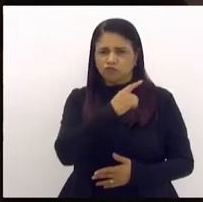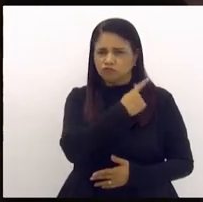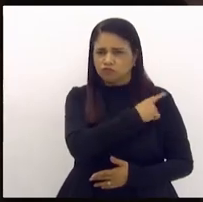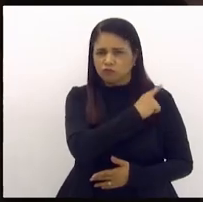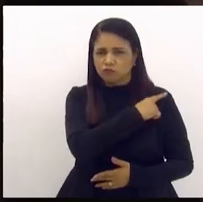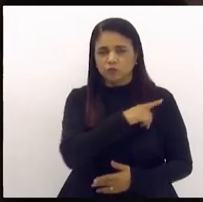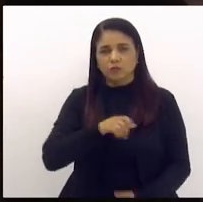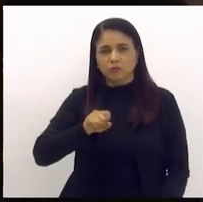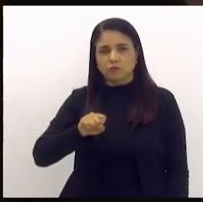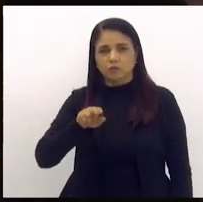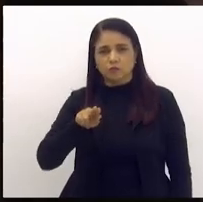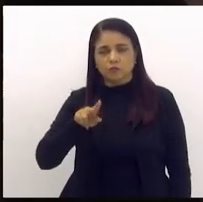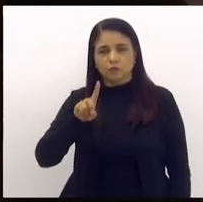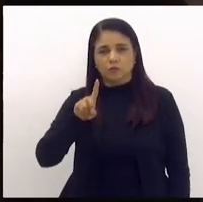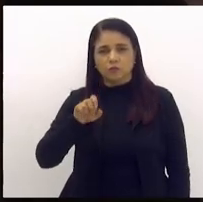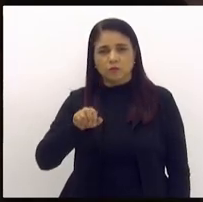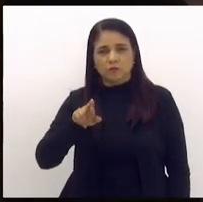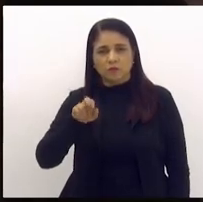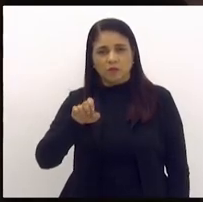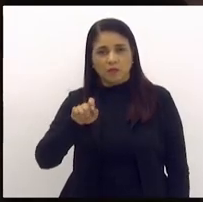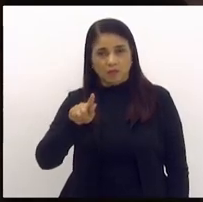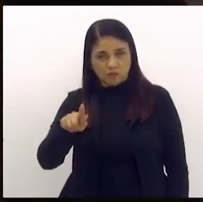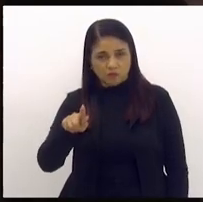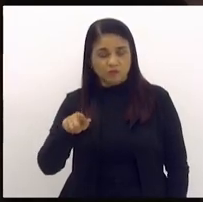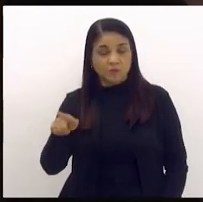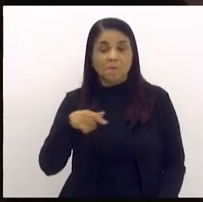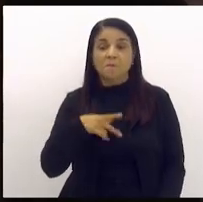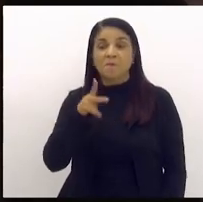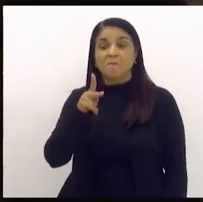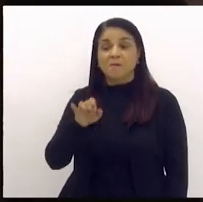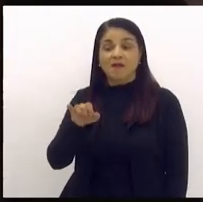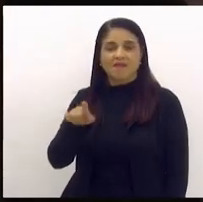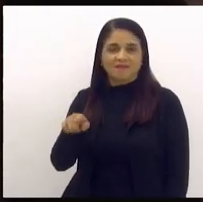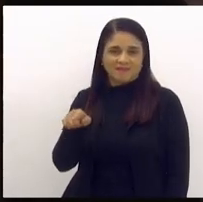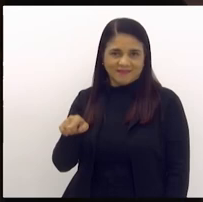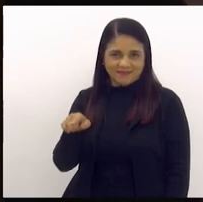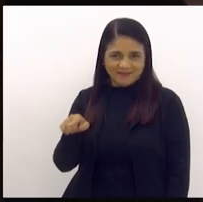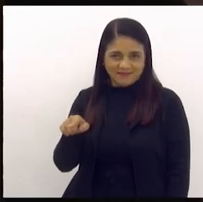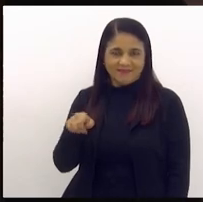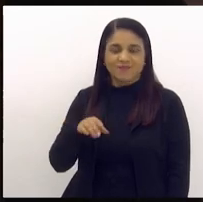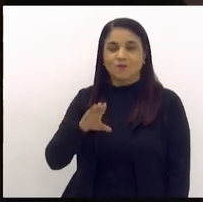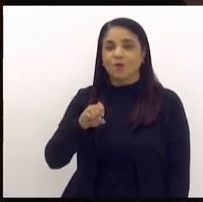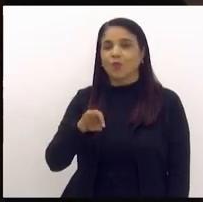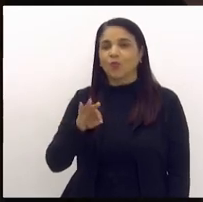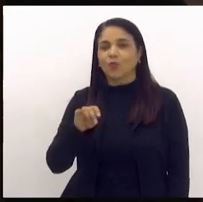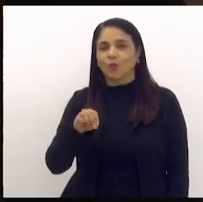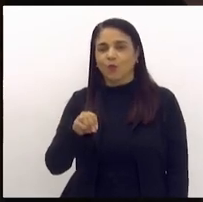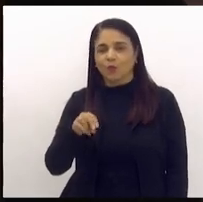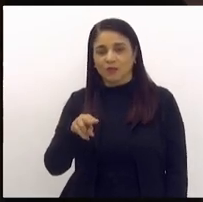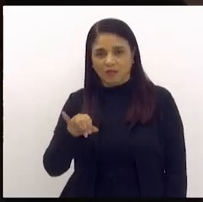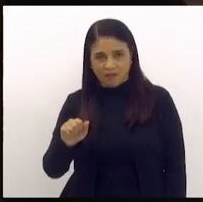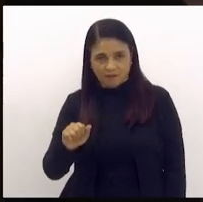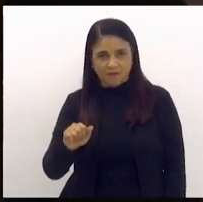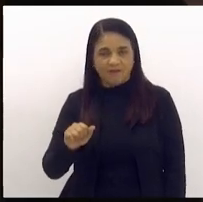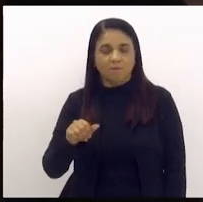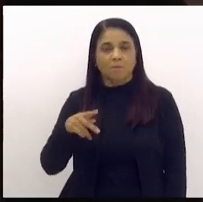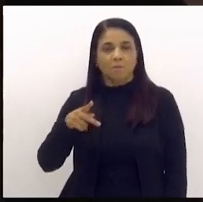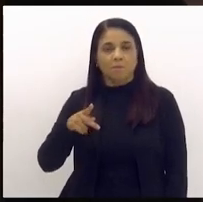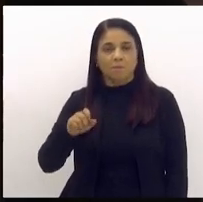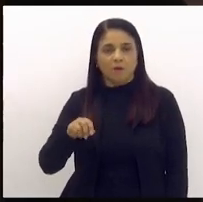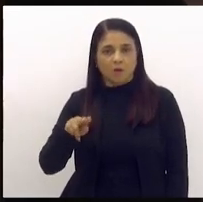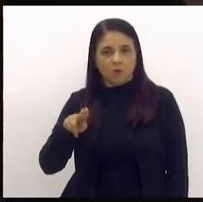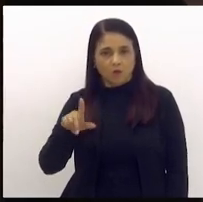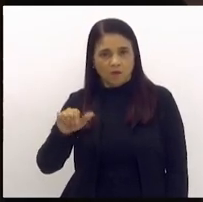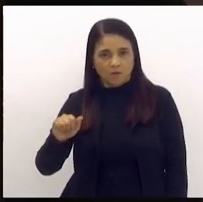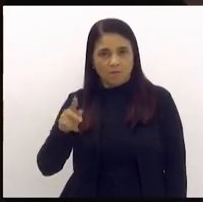estou na frente do meu irmão, deputado Ottoni de Paula Pai, não é porque estou na frente do deputado Ottoni